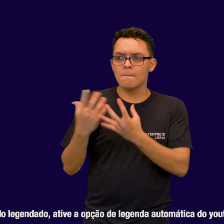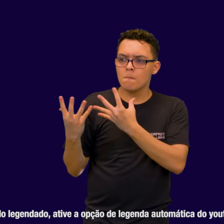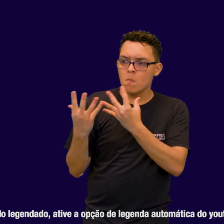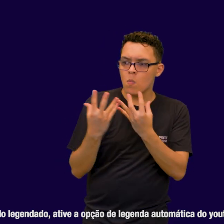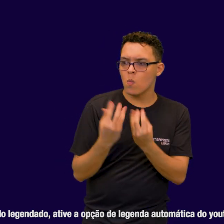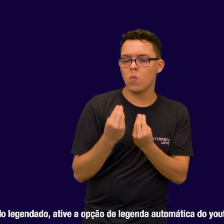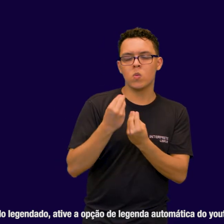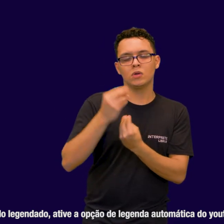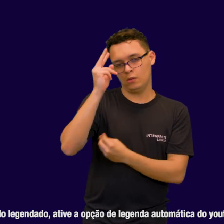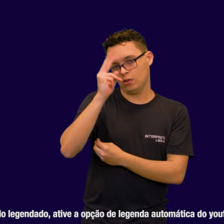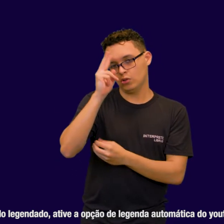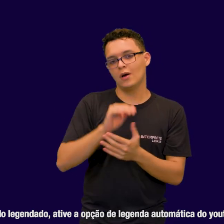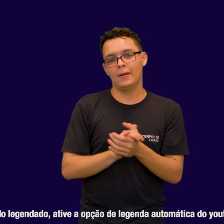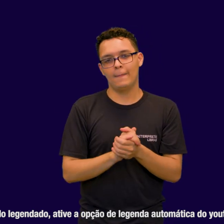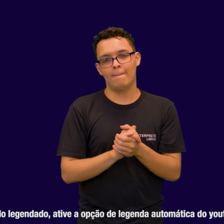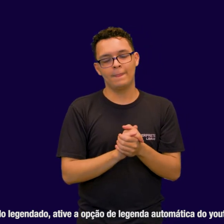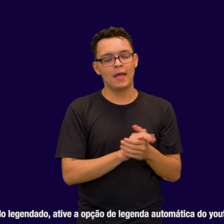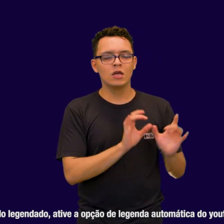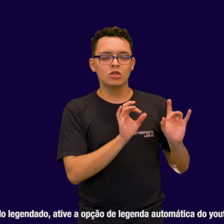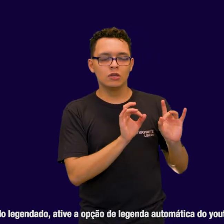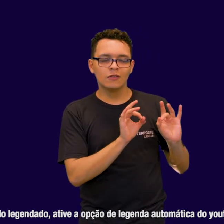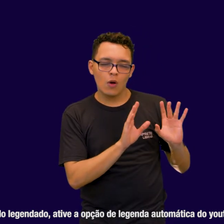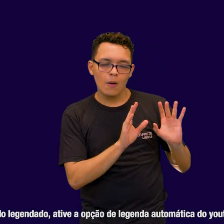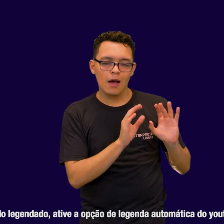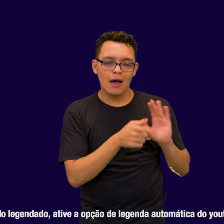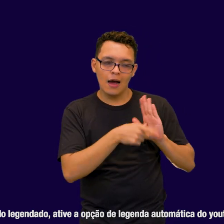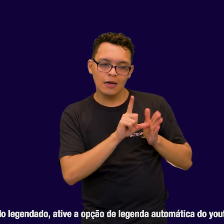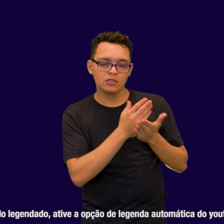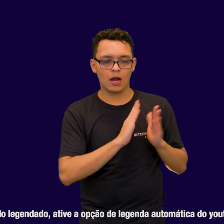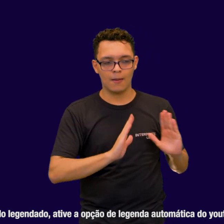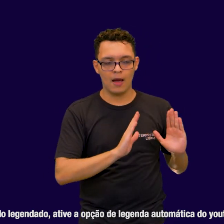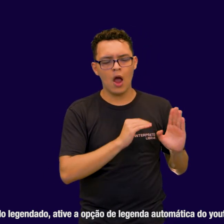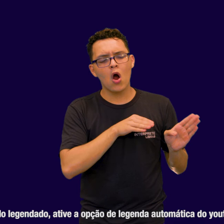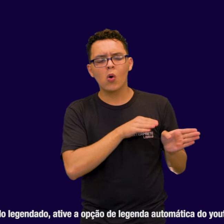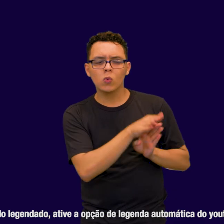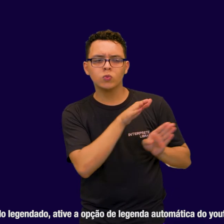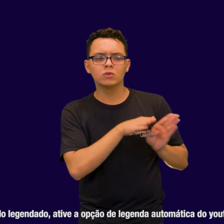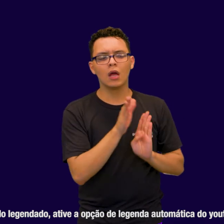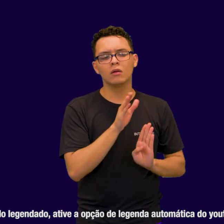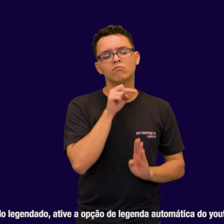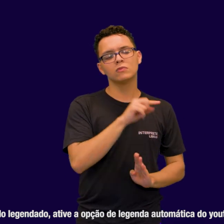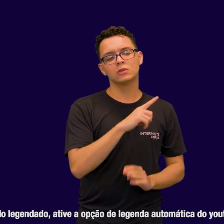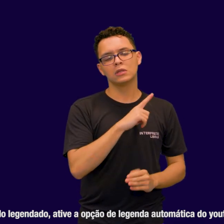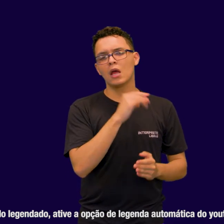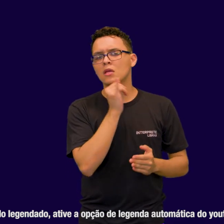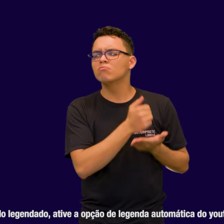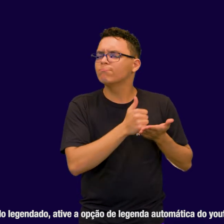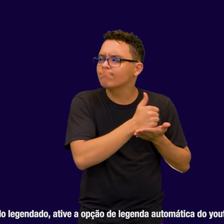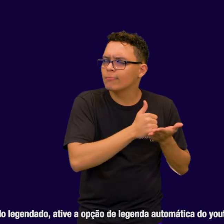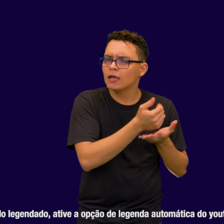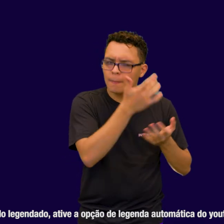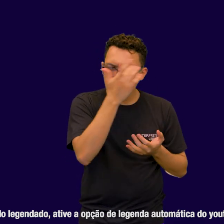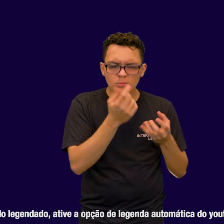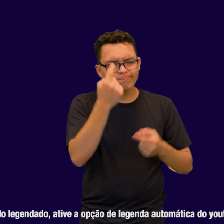sentidos. Fabiana, para a gente encerrar, quais são as dicas assim aquelas básicas, para quem está pensando